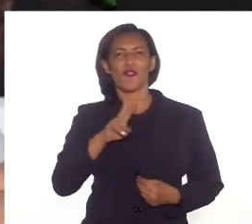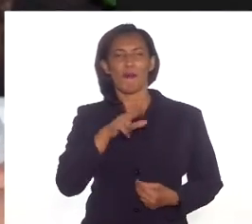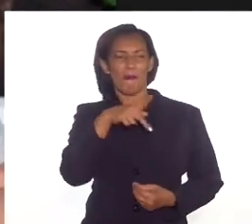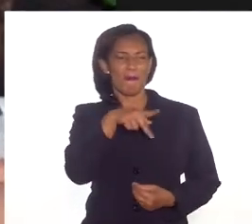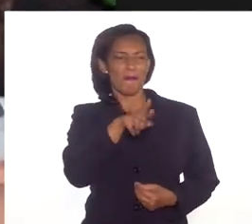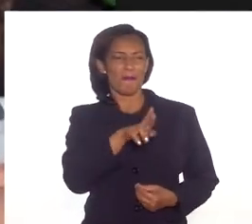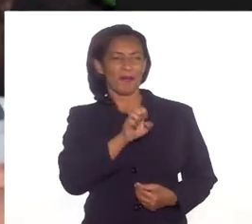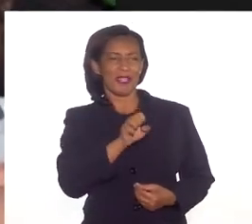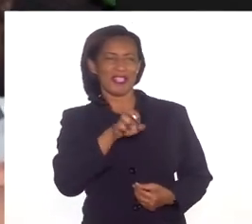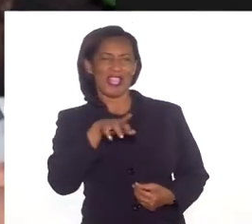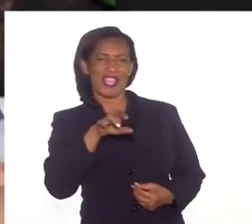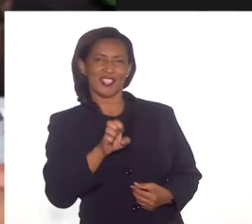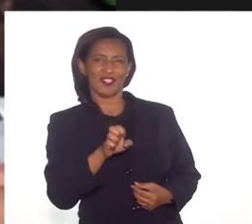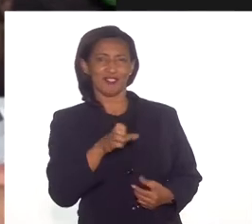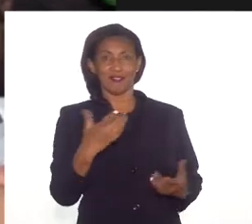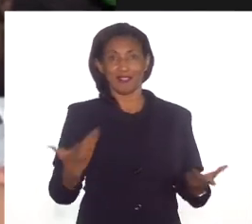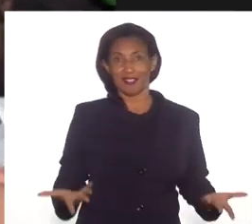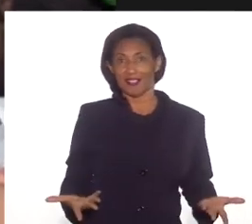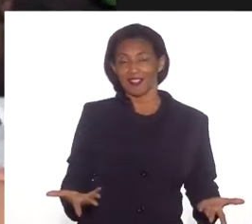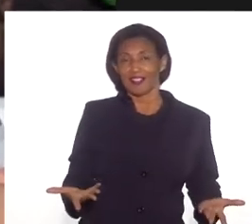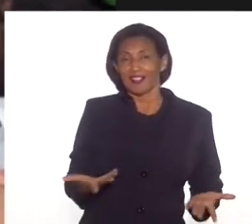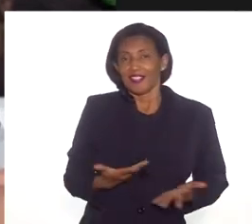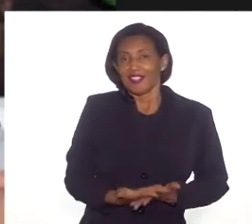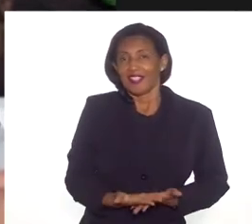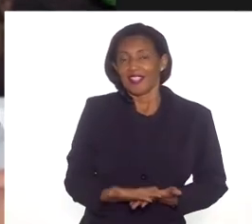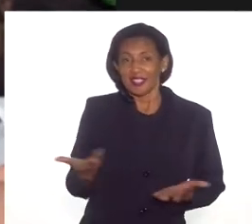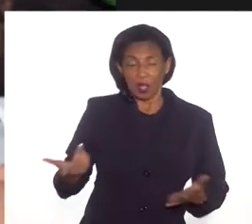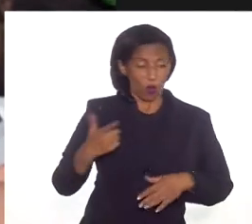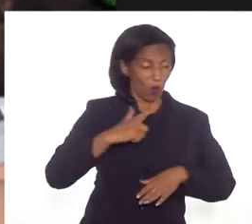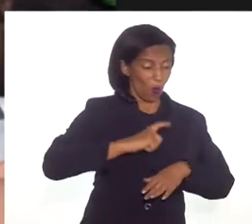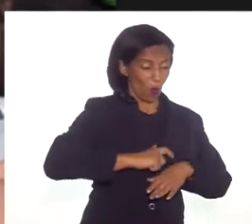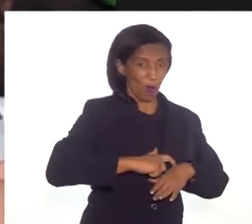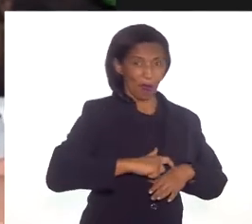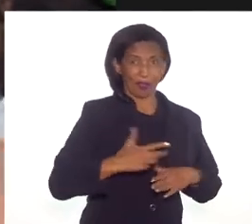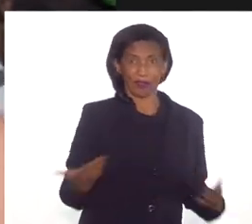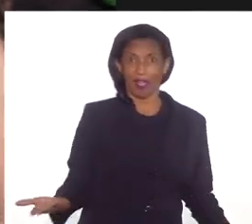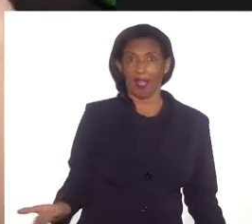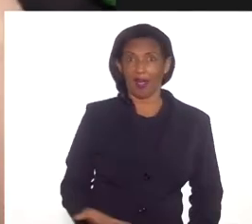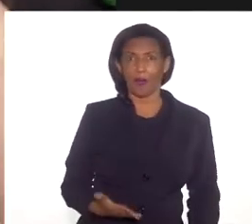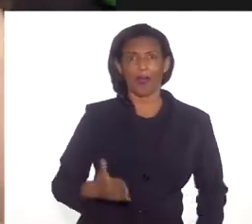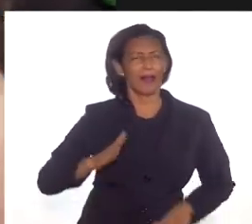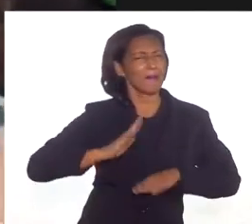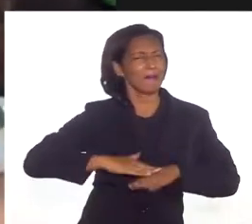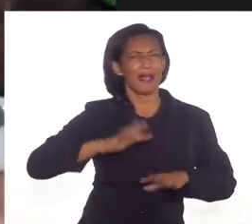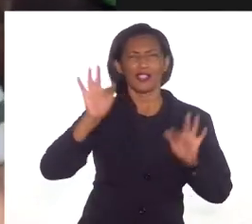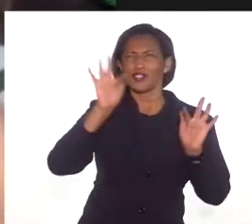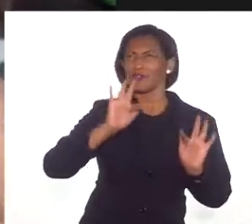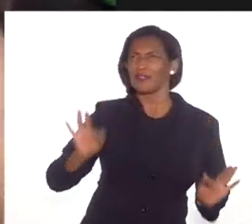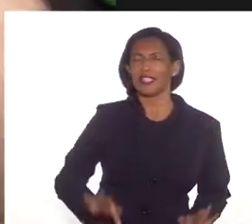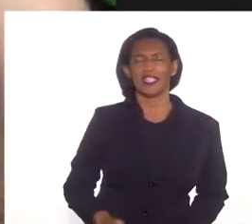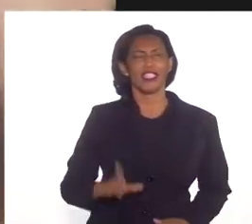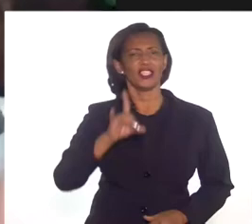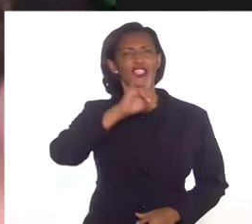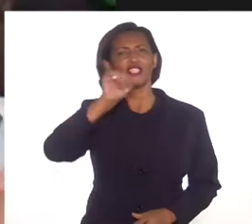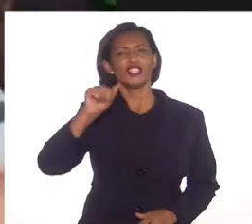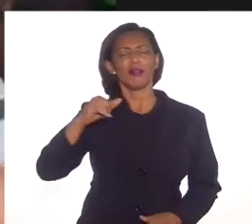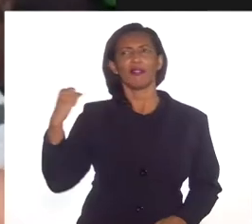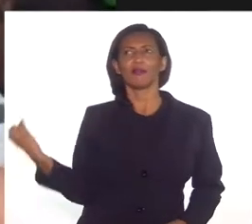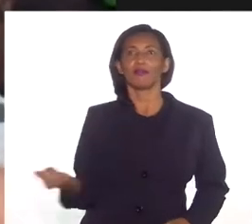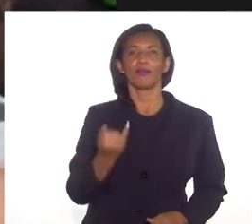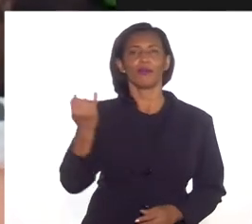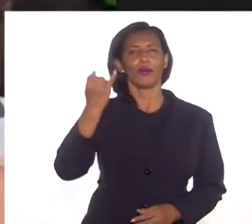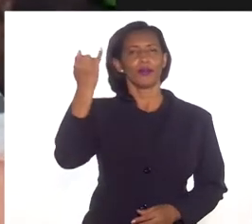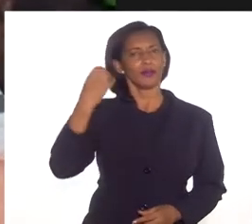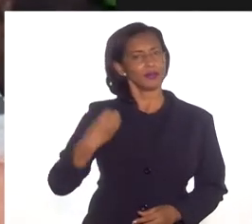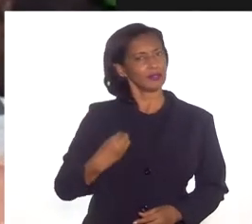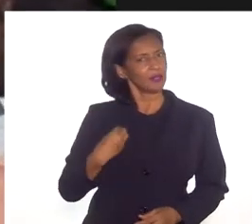Ou seja, se o momento que nós vivemos, se o agora que nós vivemos não fosse o momento mais feliz, o dia mais importante da vida